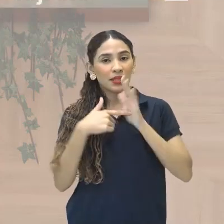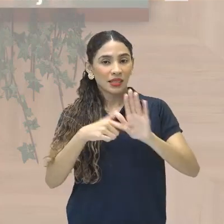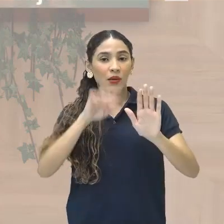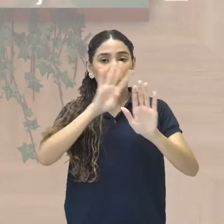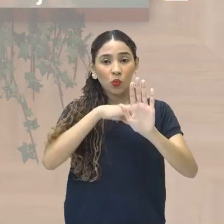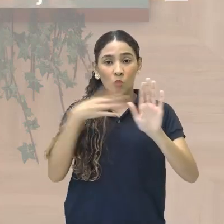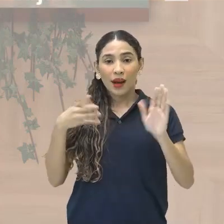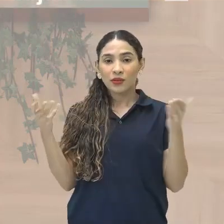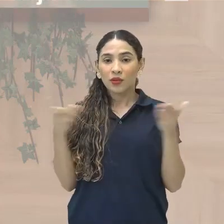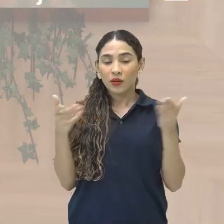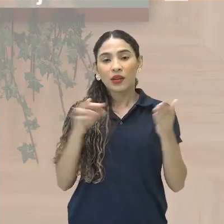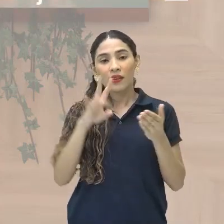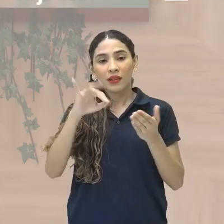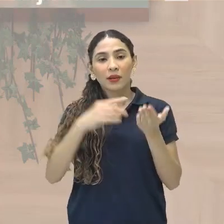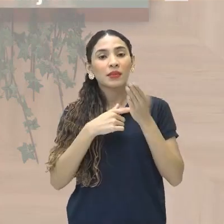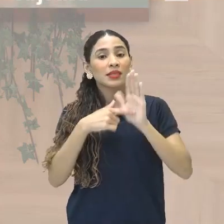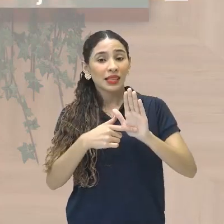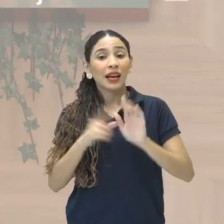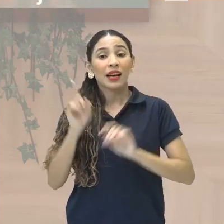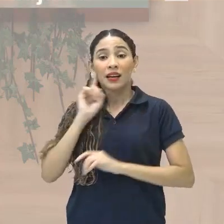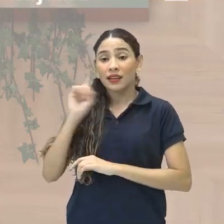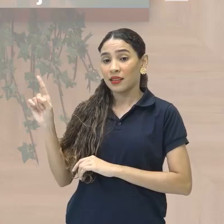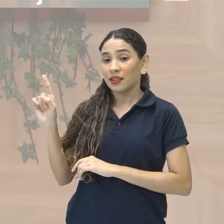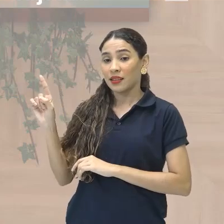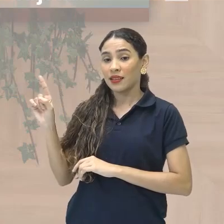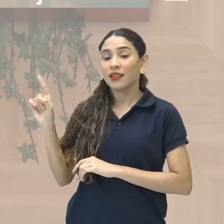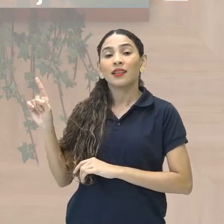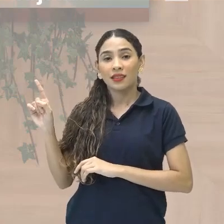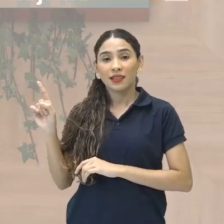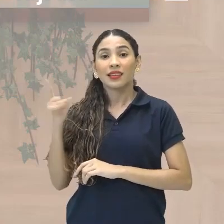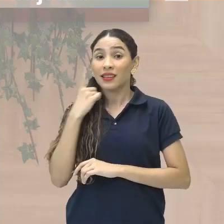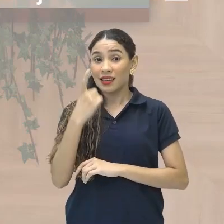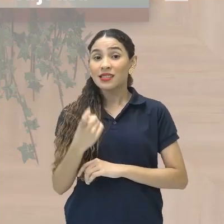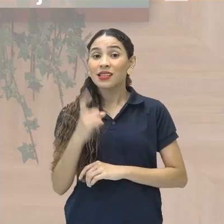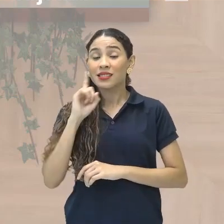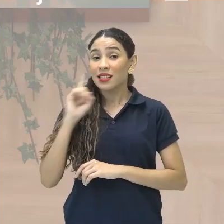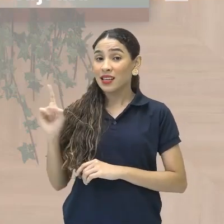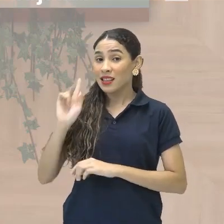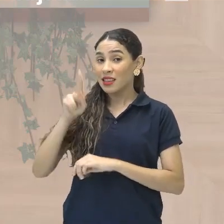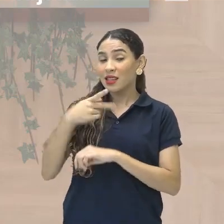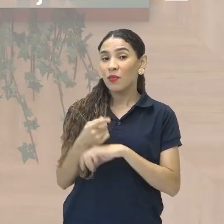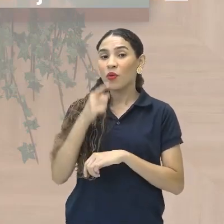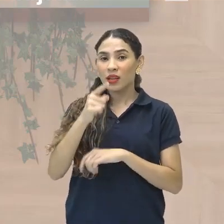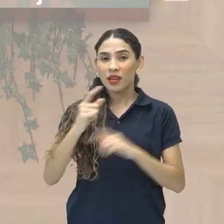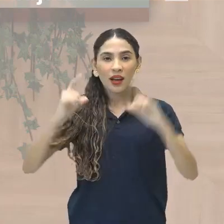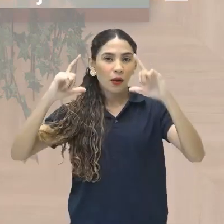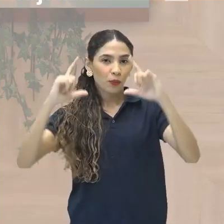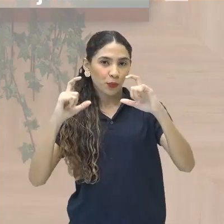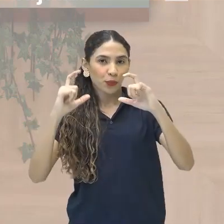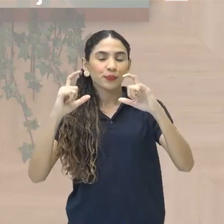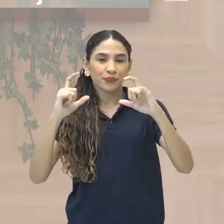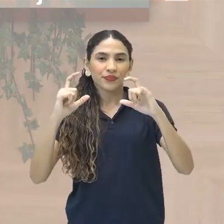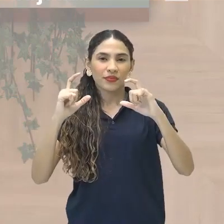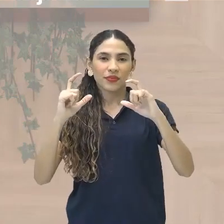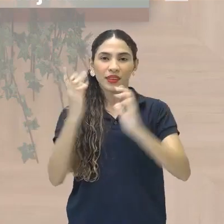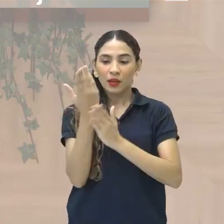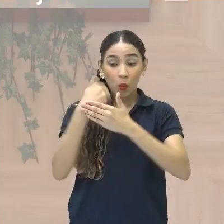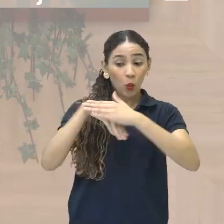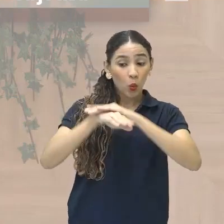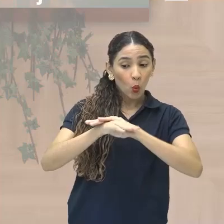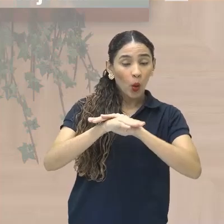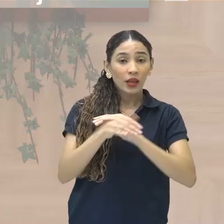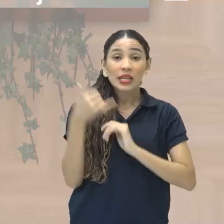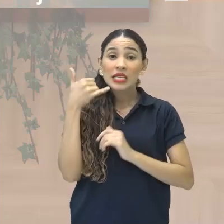quadro aqui que vai mostrar muito para vocês aí. Olha, esse quadro aqui ele é bem interessante. Depois bate uma foto dele aí, né, e deixa